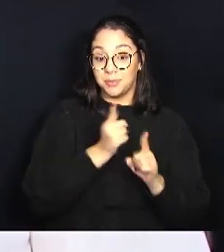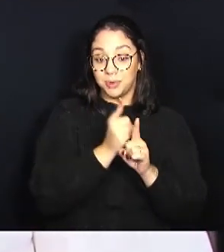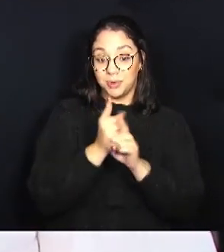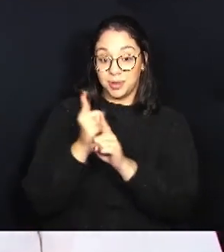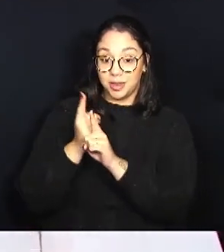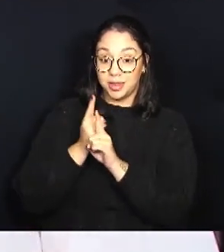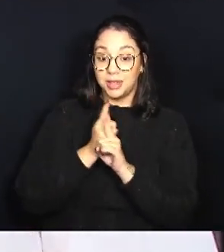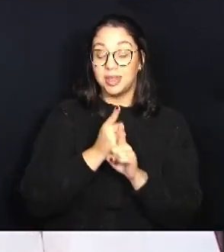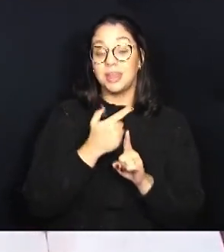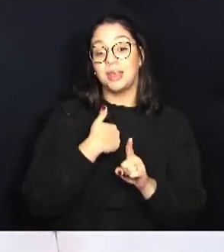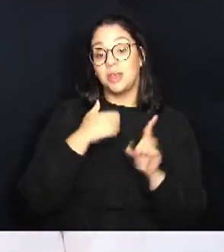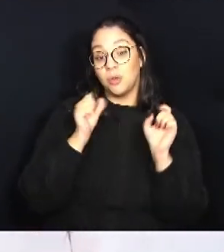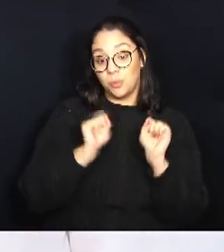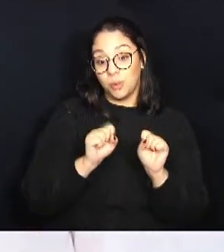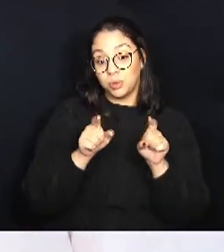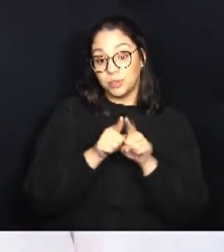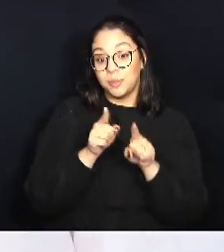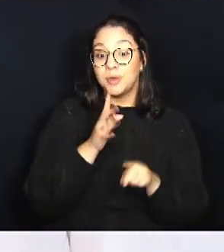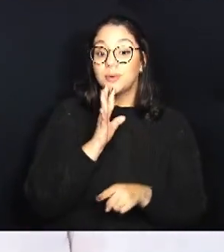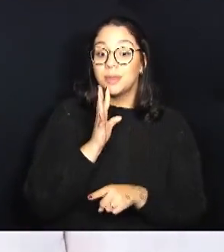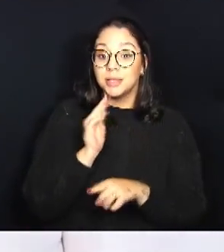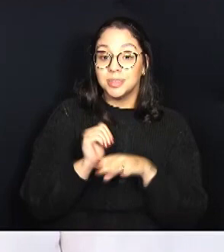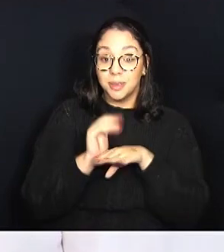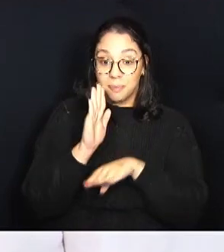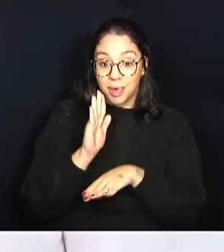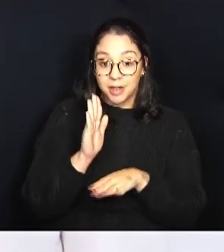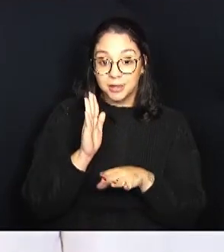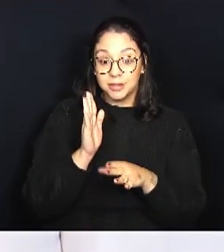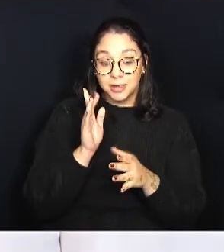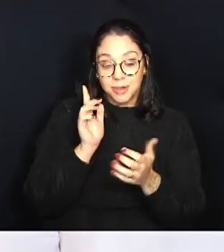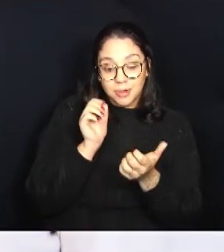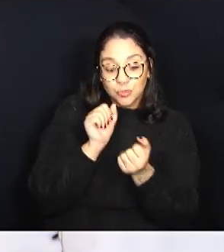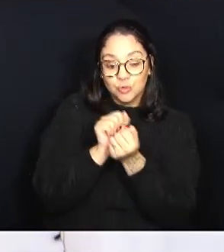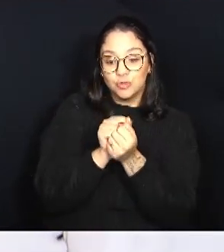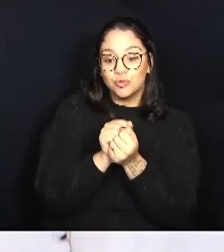posso conhecer mais proximamente, né, ter